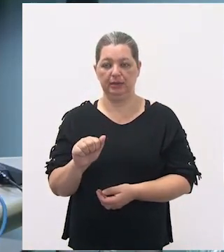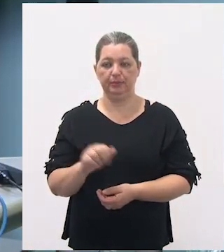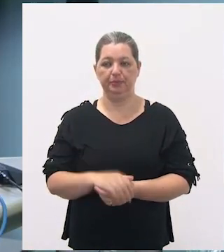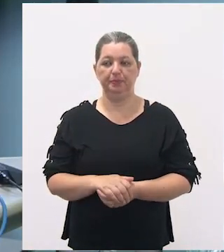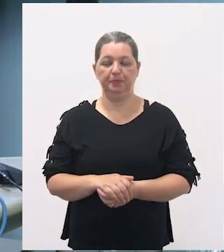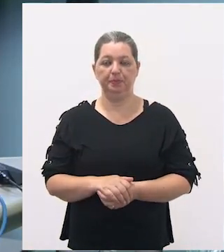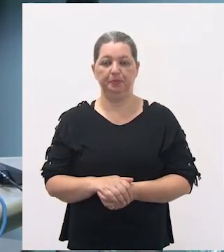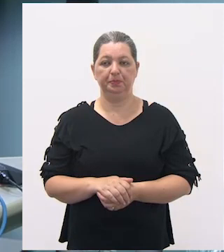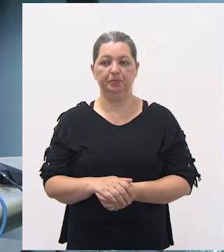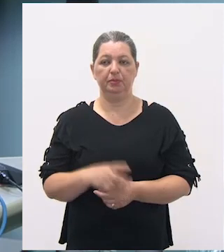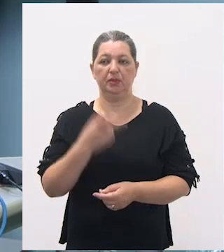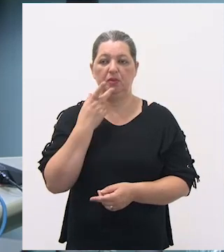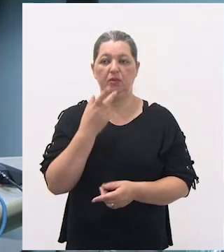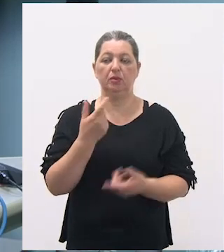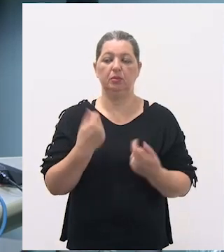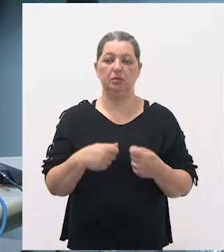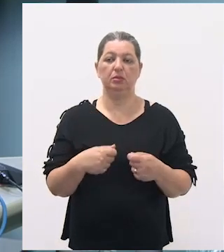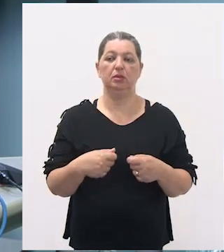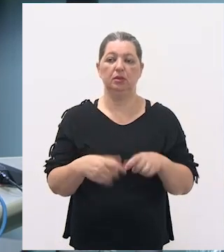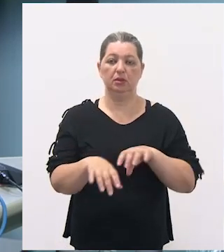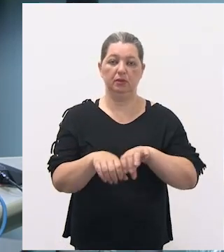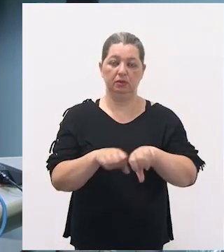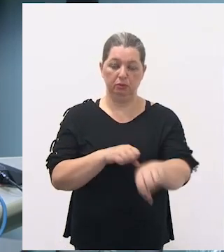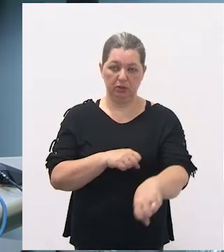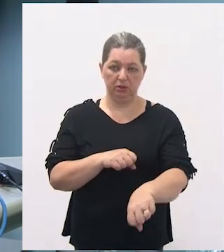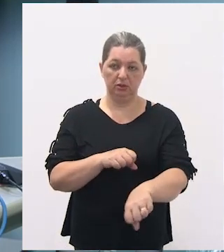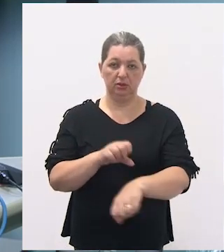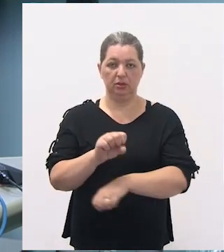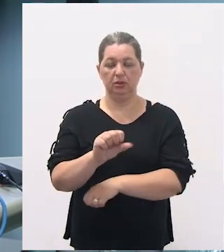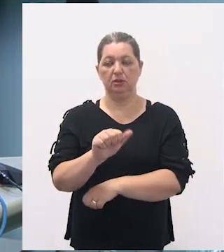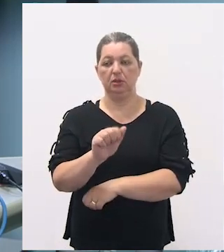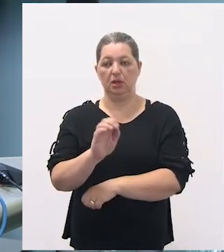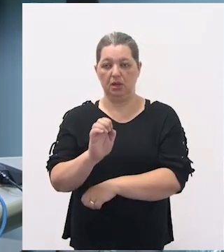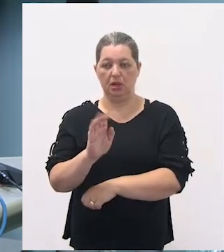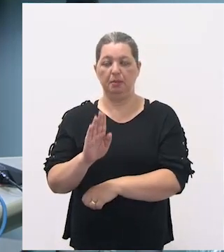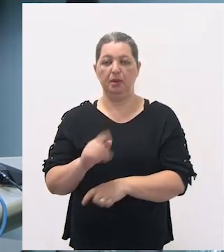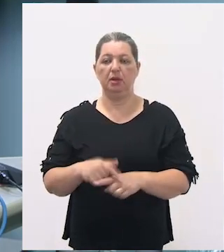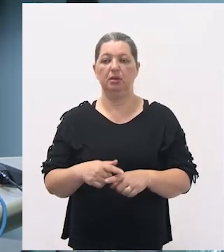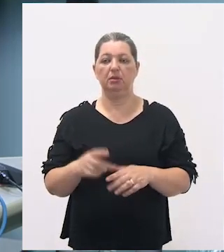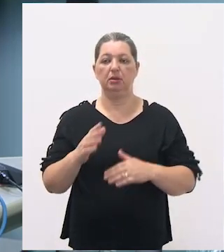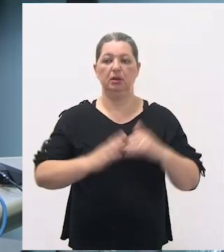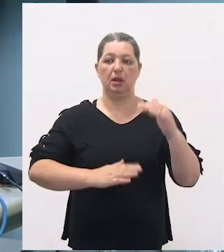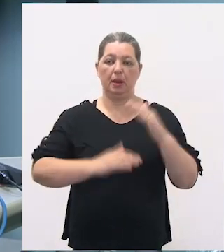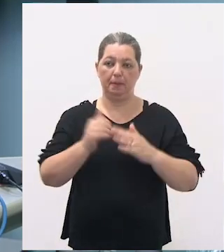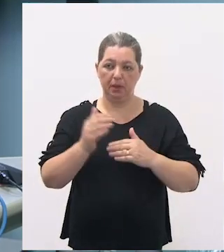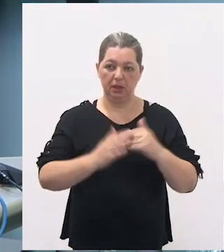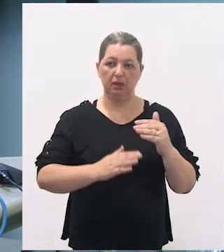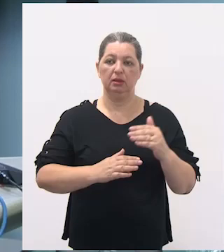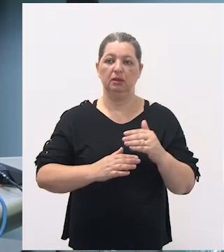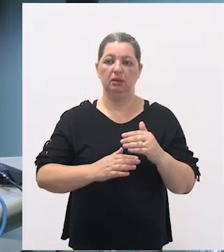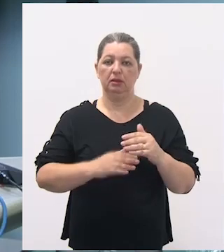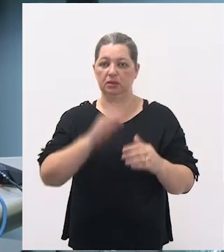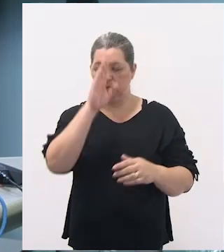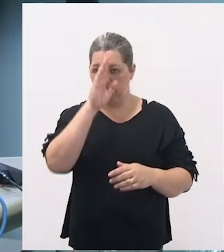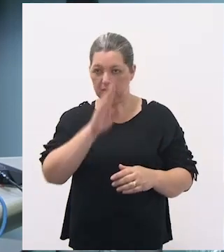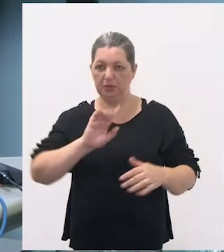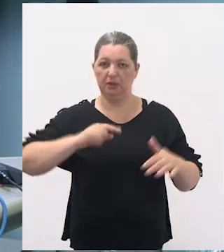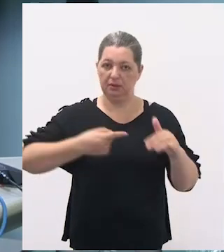que poderia ter uma formação sobre o SAEB e habilidades essenciais mais aprofundada e com mais